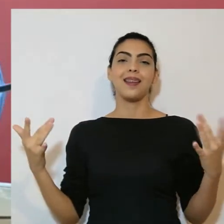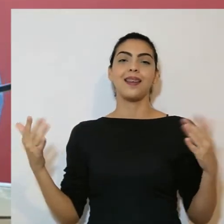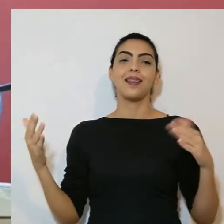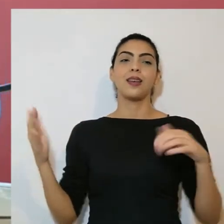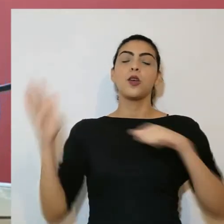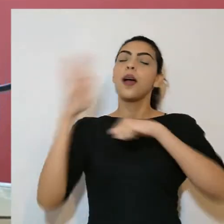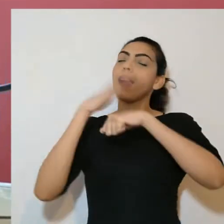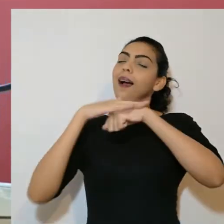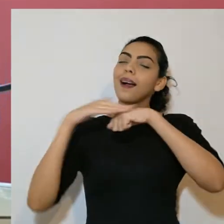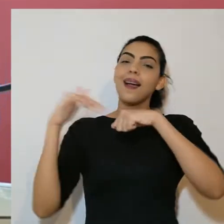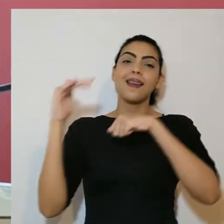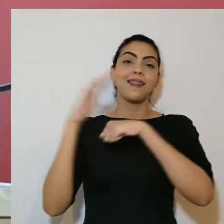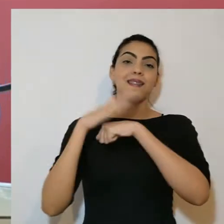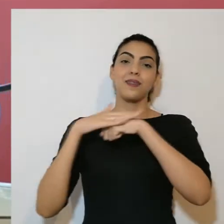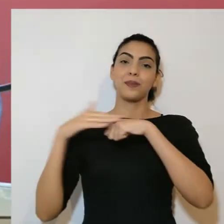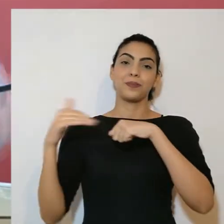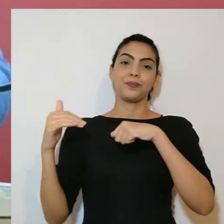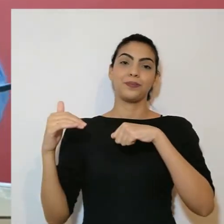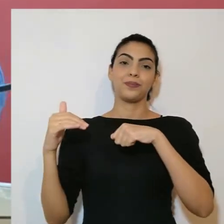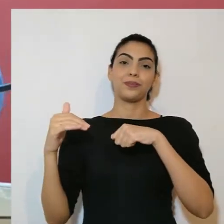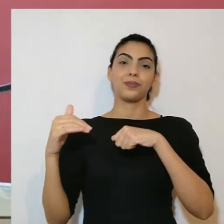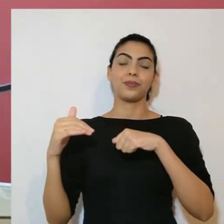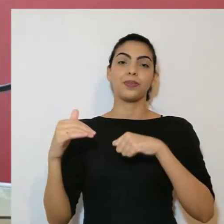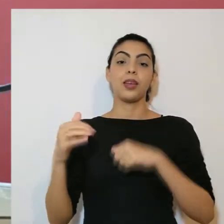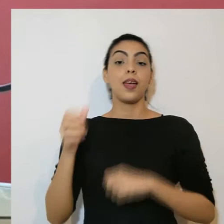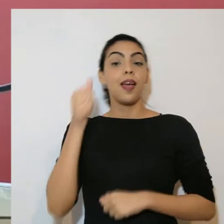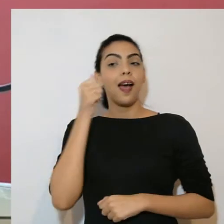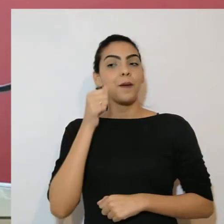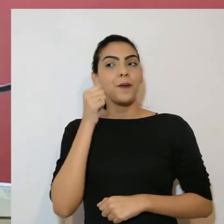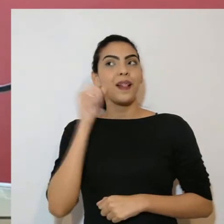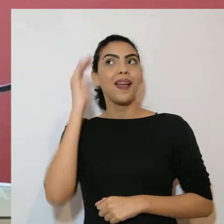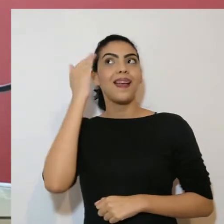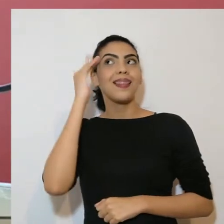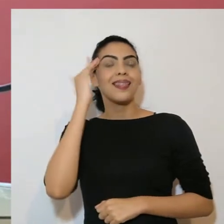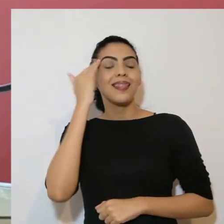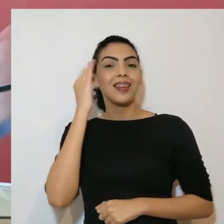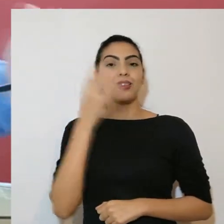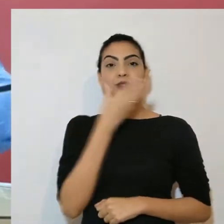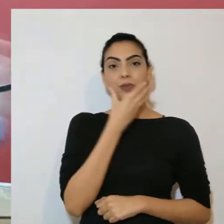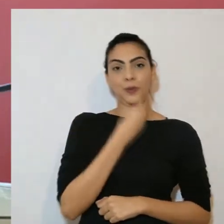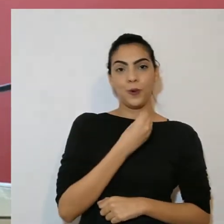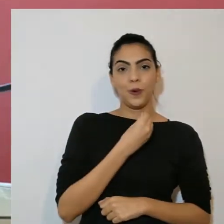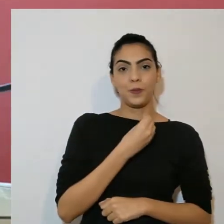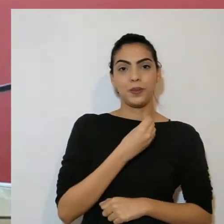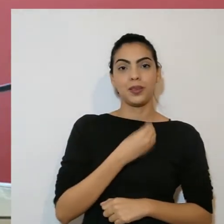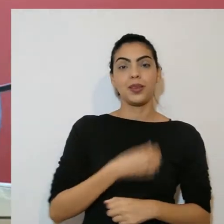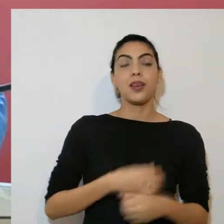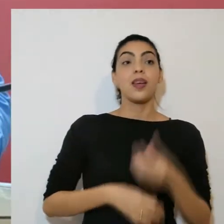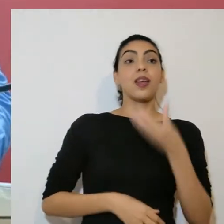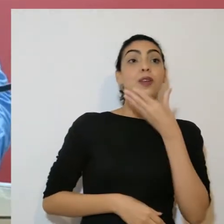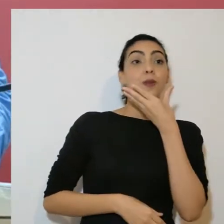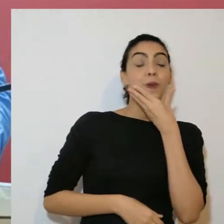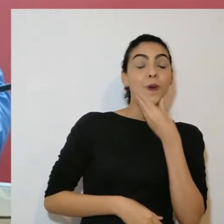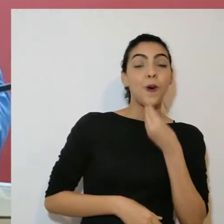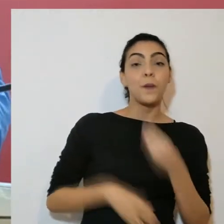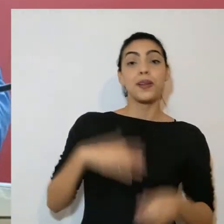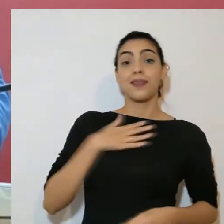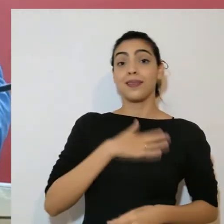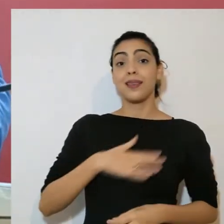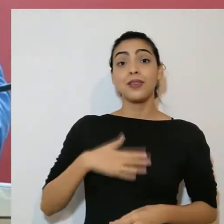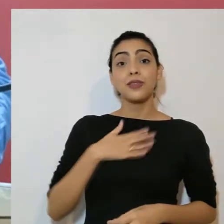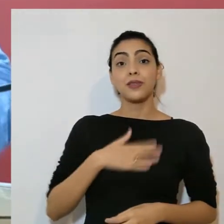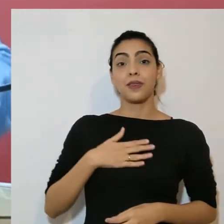relacionamento, há carinho. Um entende e procura satisfazer o desejo